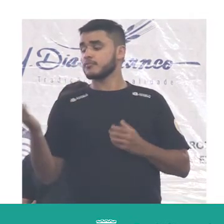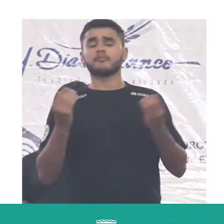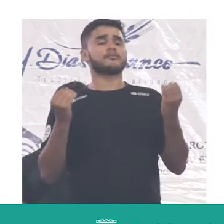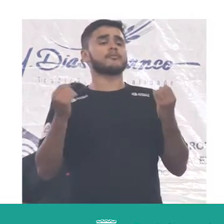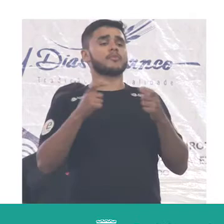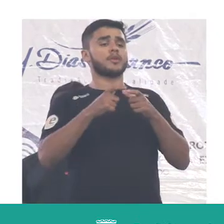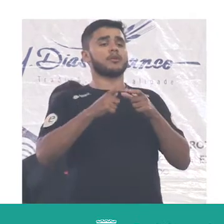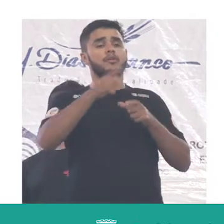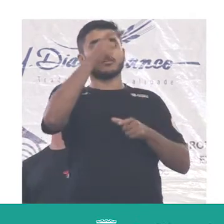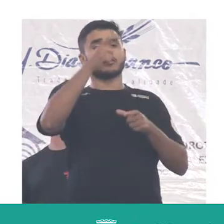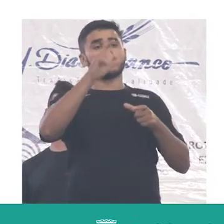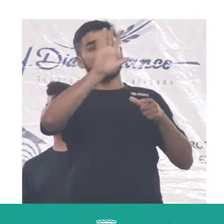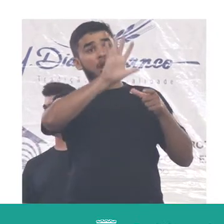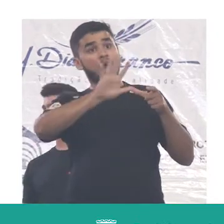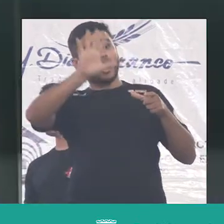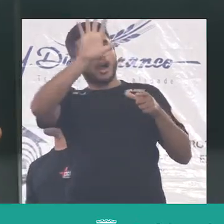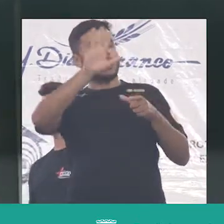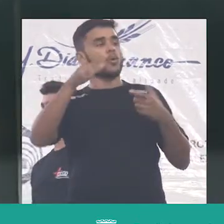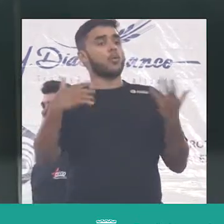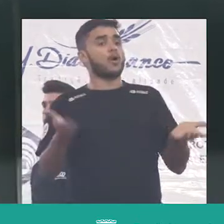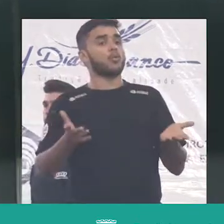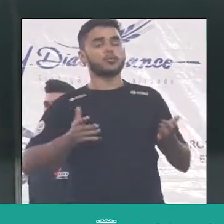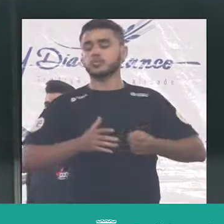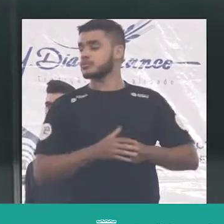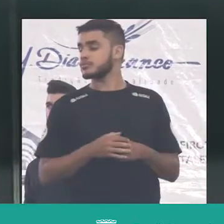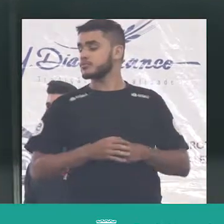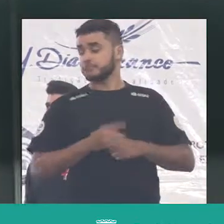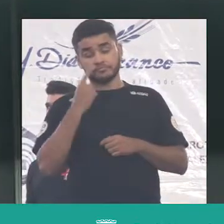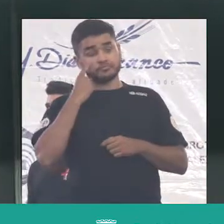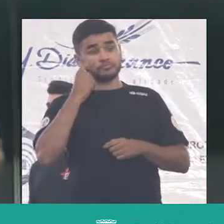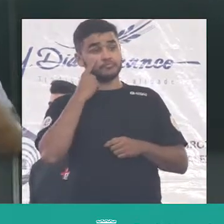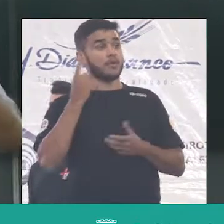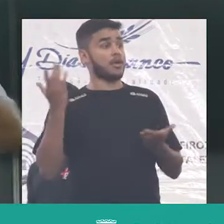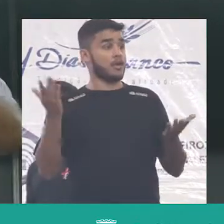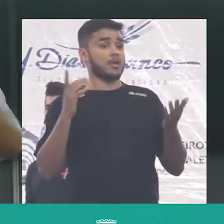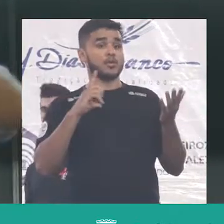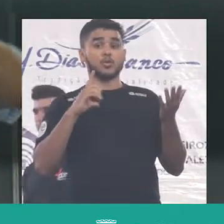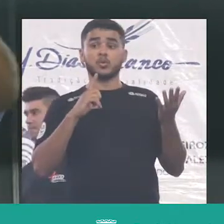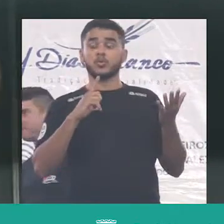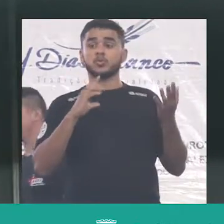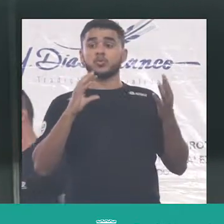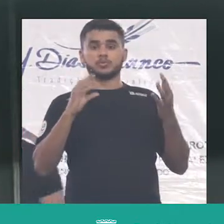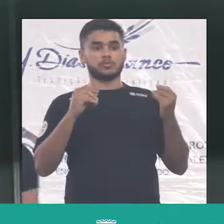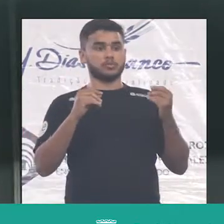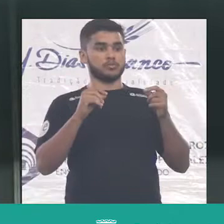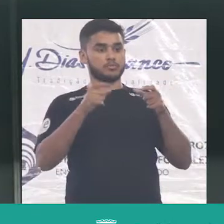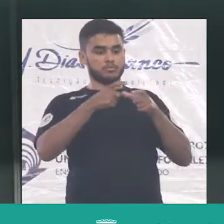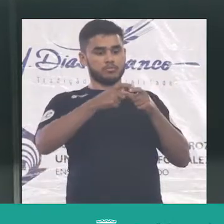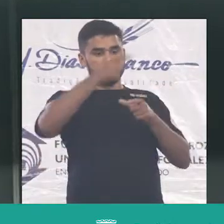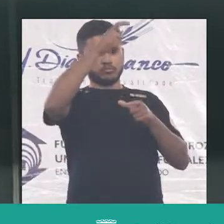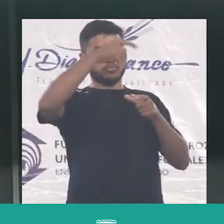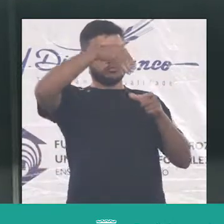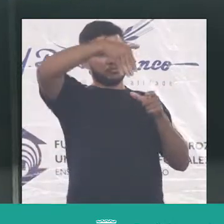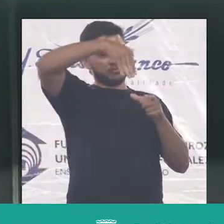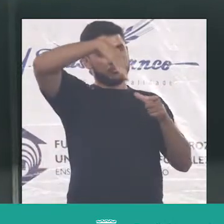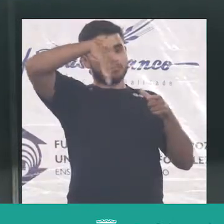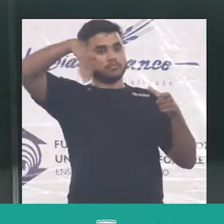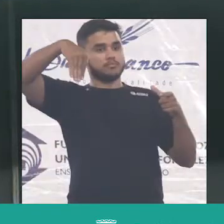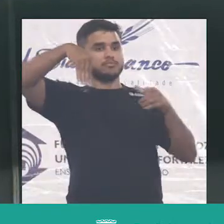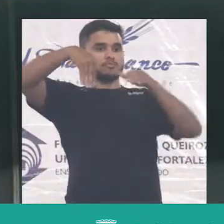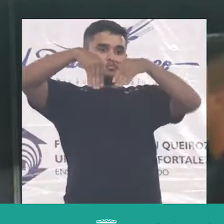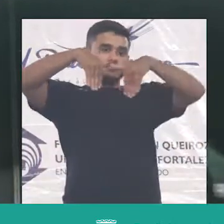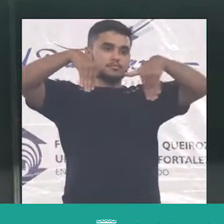faz para calcular a área desse cilindro? A área envolvida quando eu abro esse cilindro. A